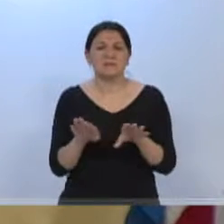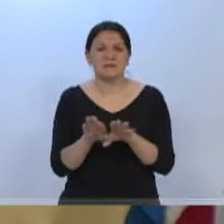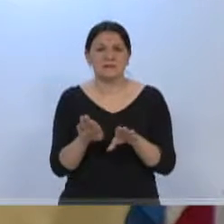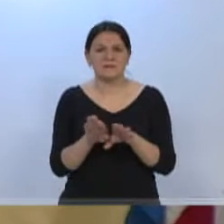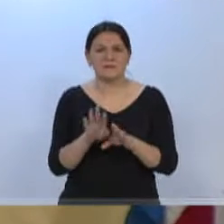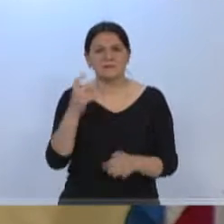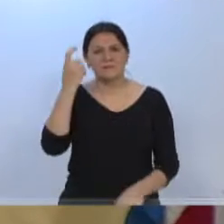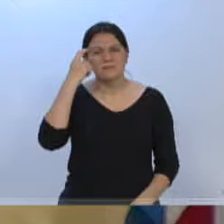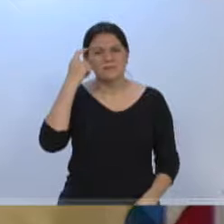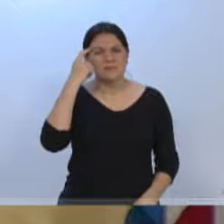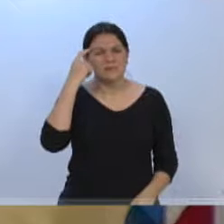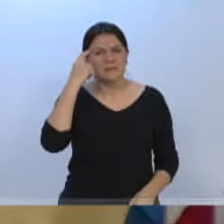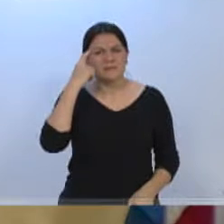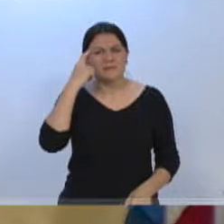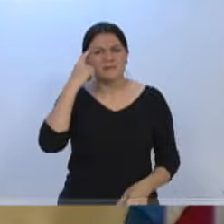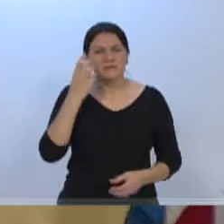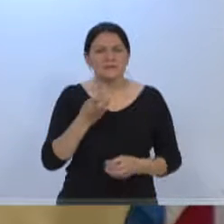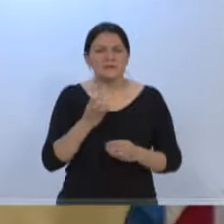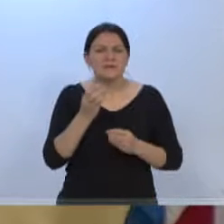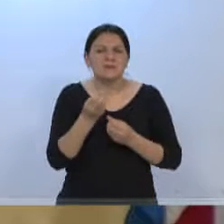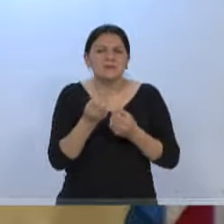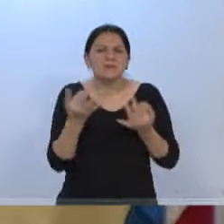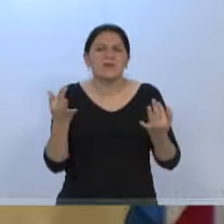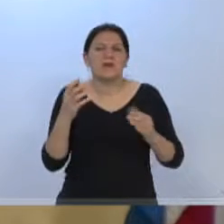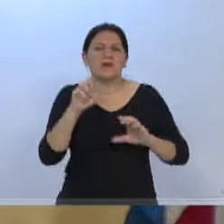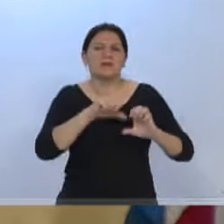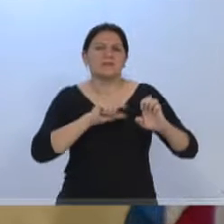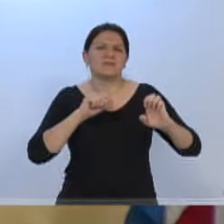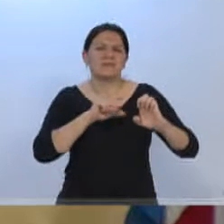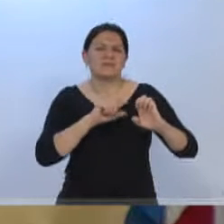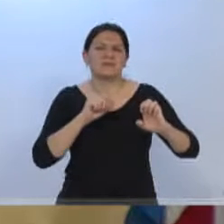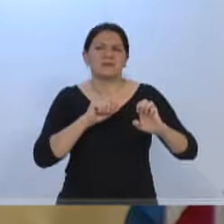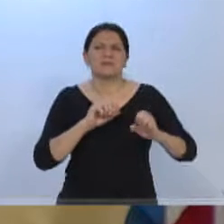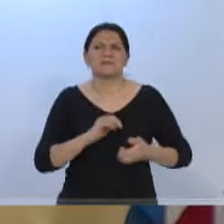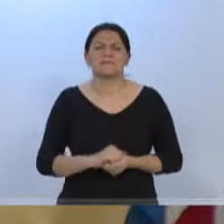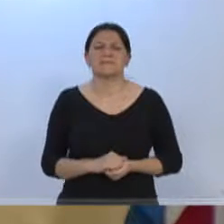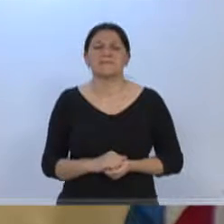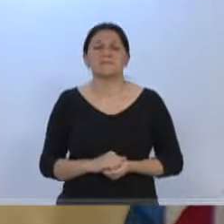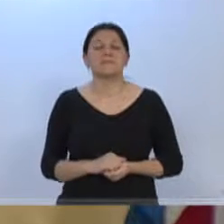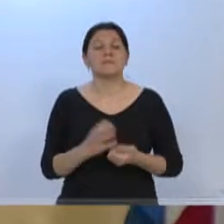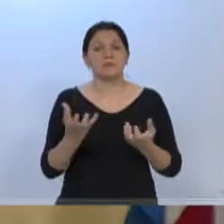do pensamento e da sensibilidade do empresariado aqui nessa questão. Quero